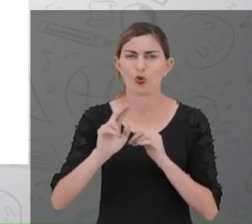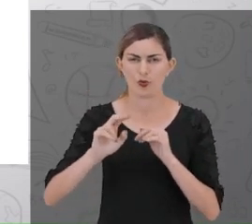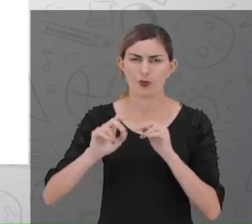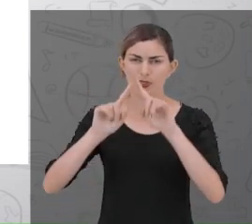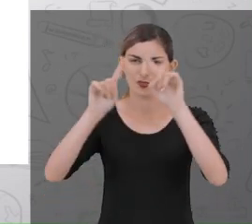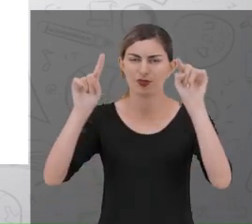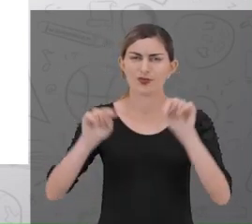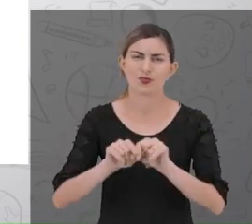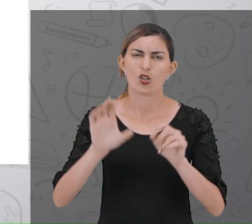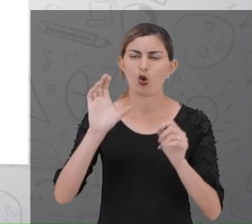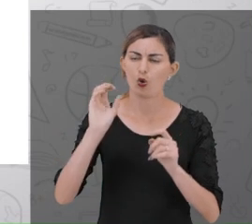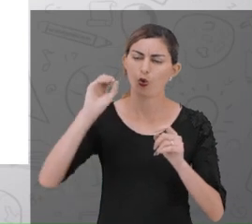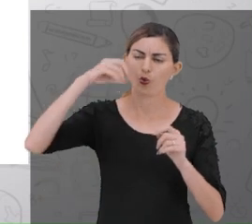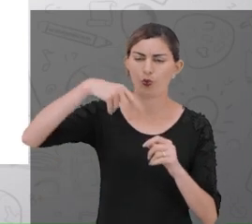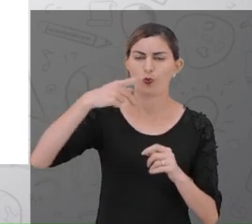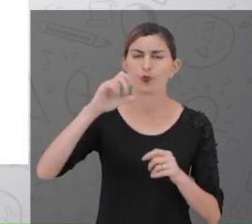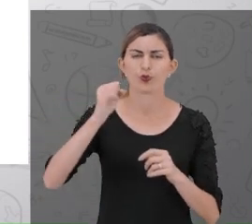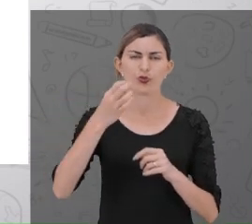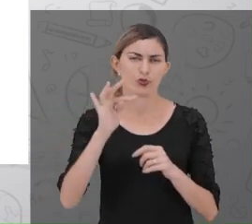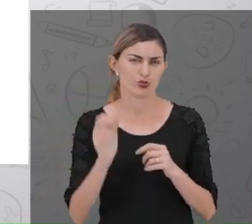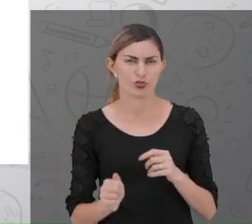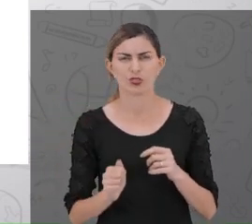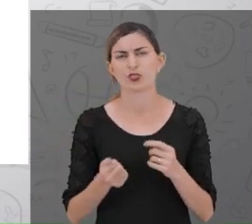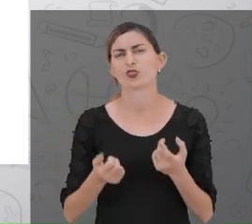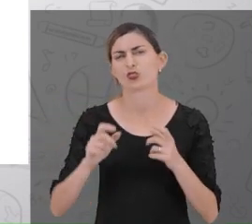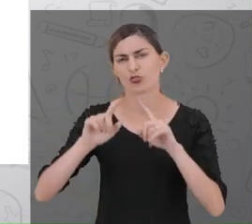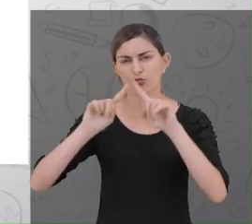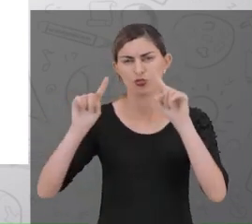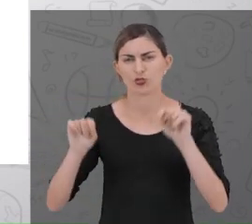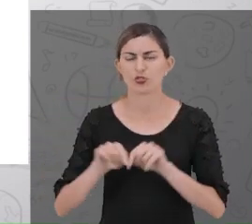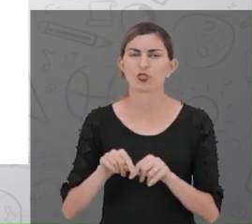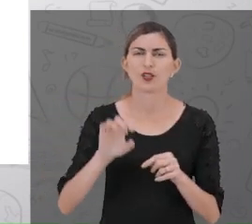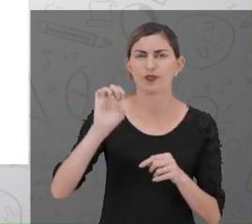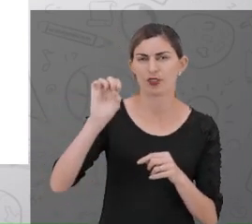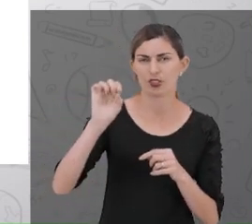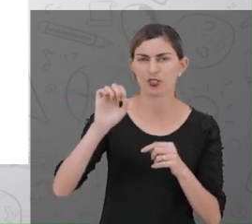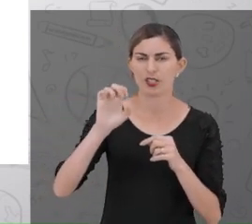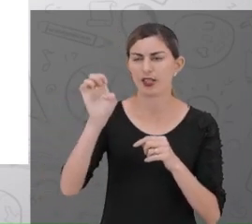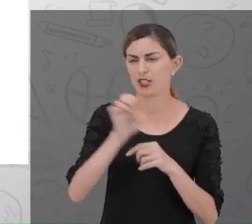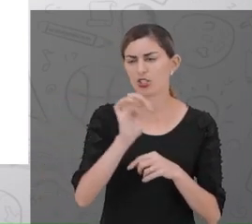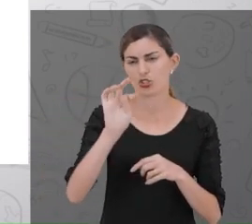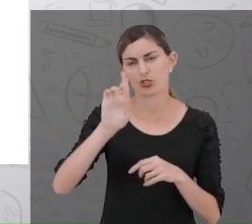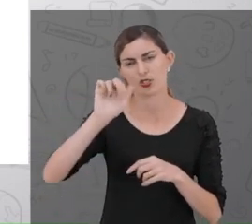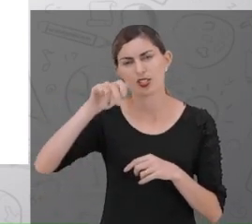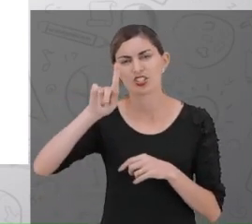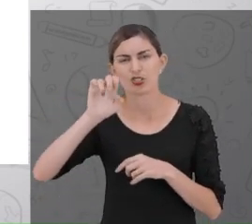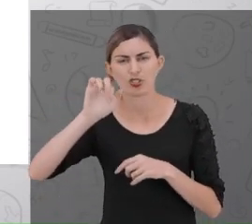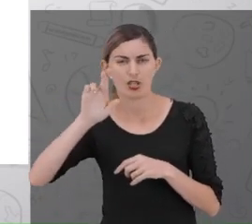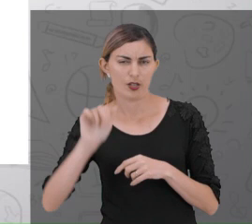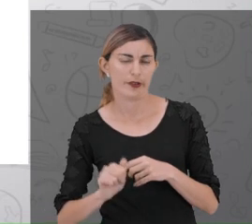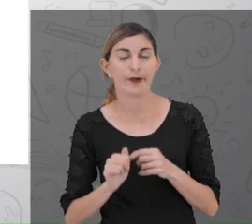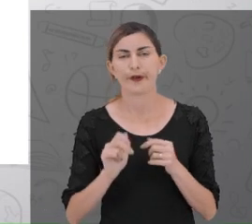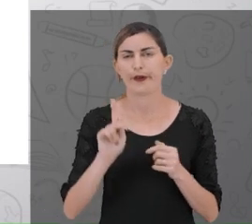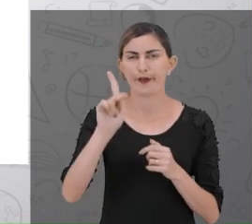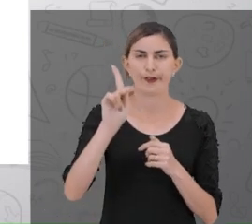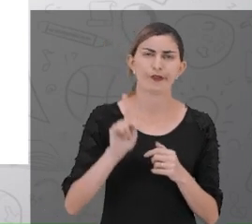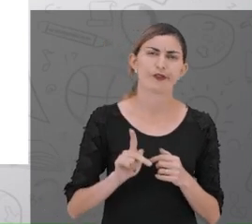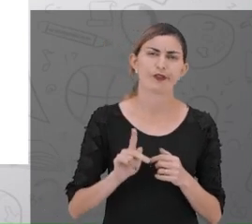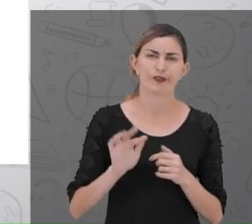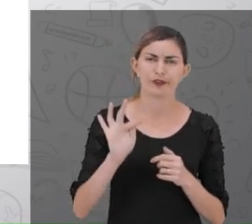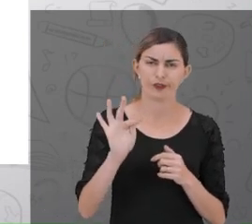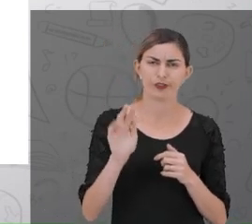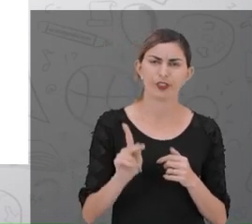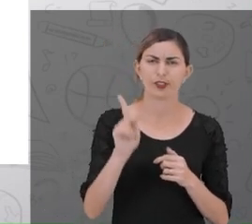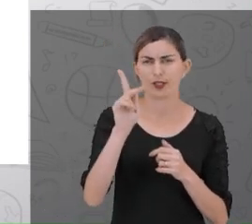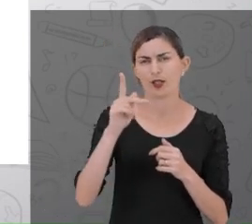é chamado de chave composta, e também as chaves estrangeiras de FK venda e FK